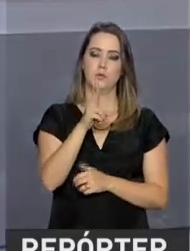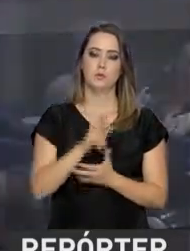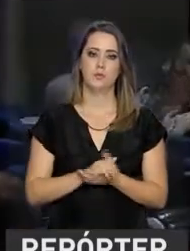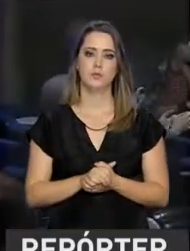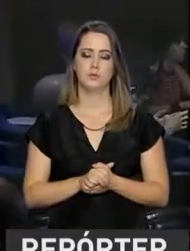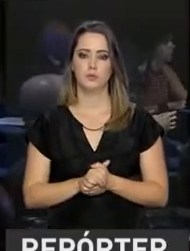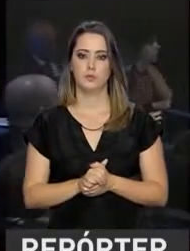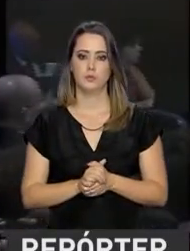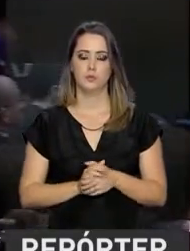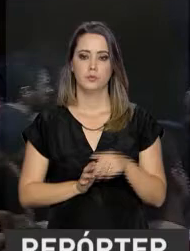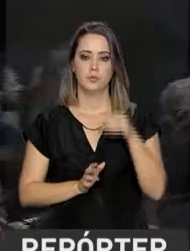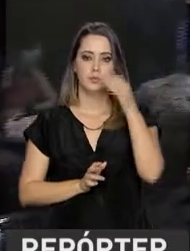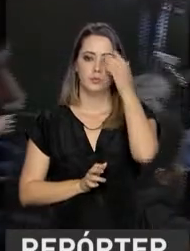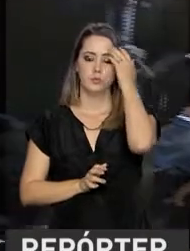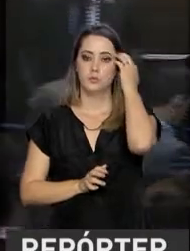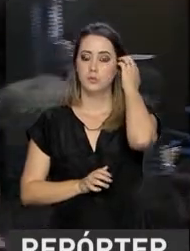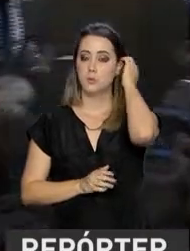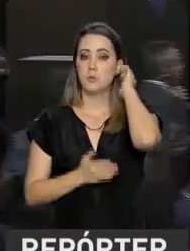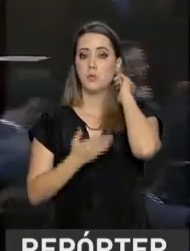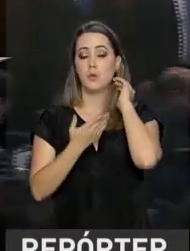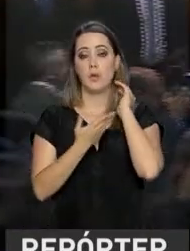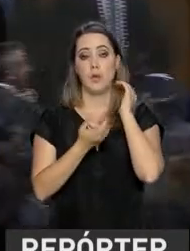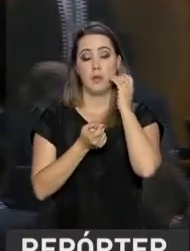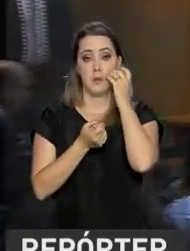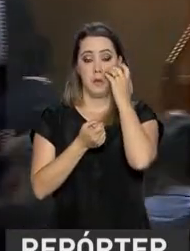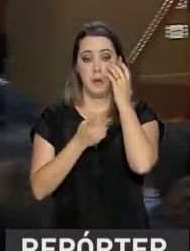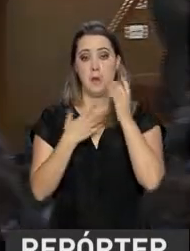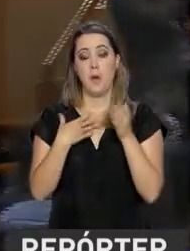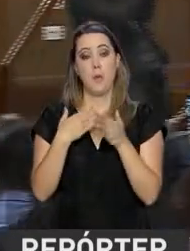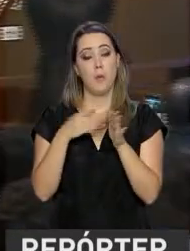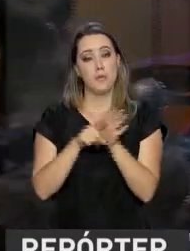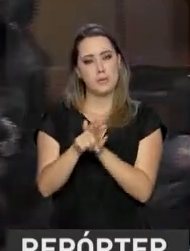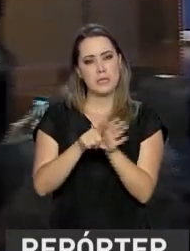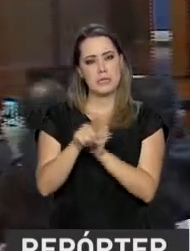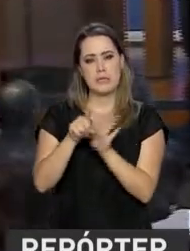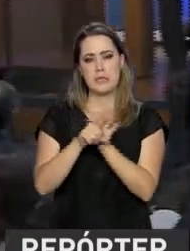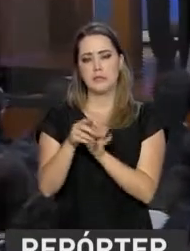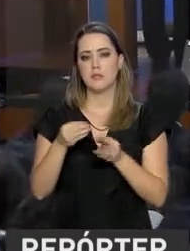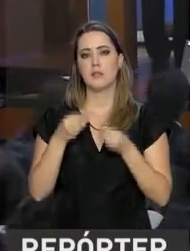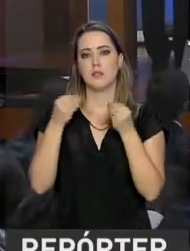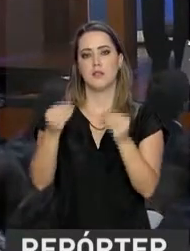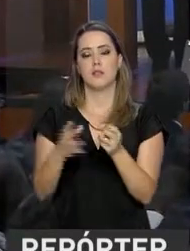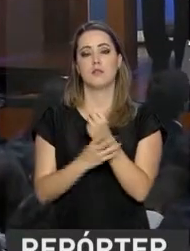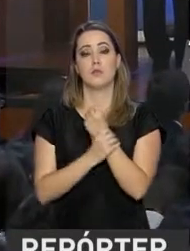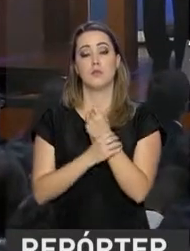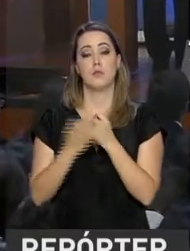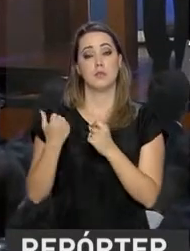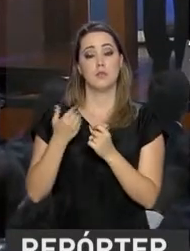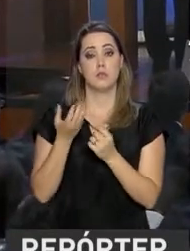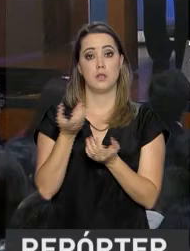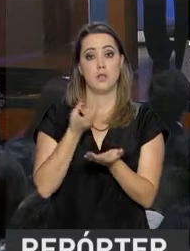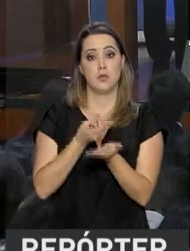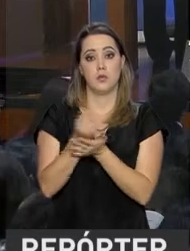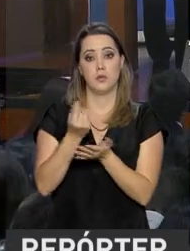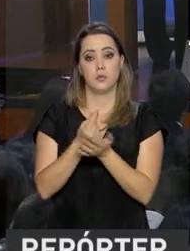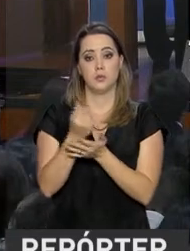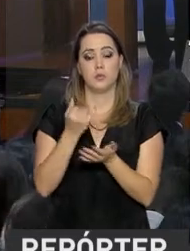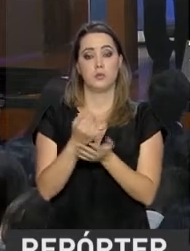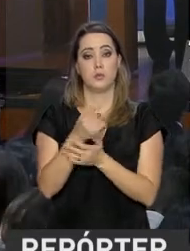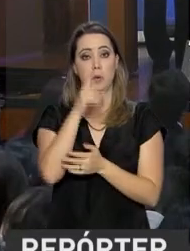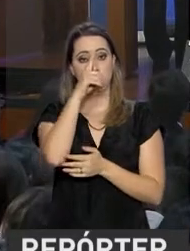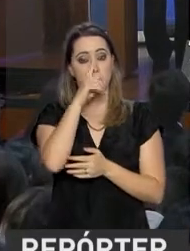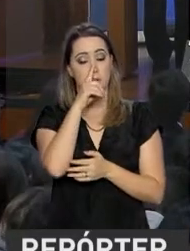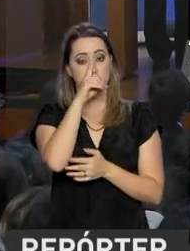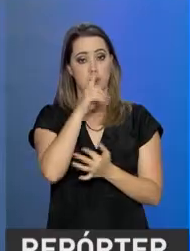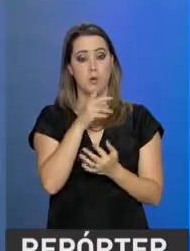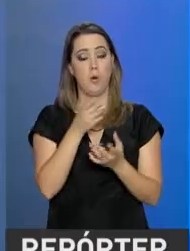a indústria o indicador para dar mais segurança a quem quer investir em mercados mundo afora o índice de risco para negócios